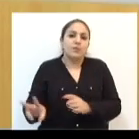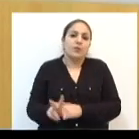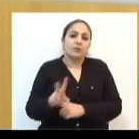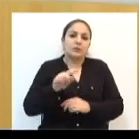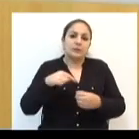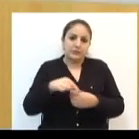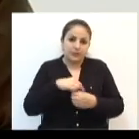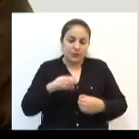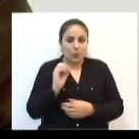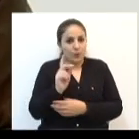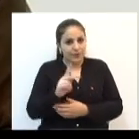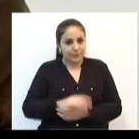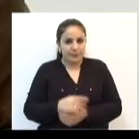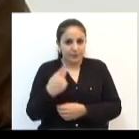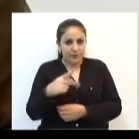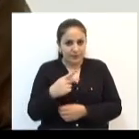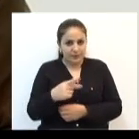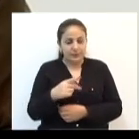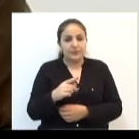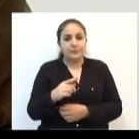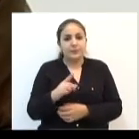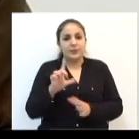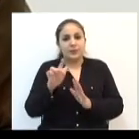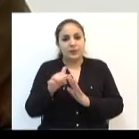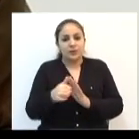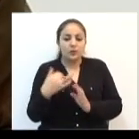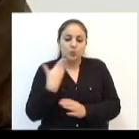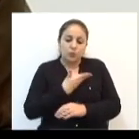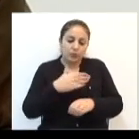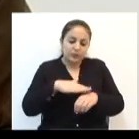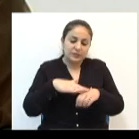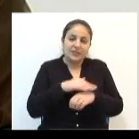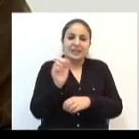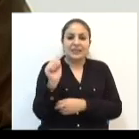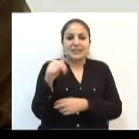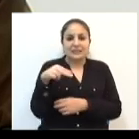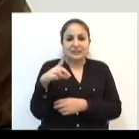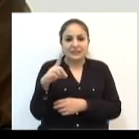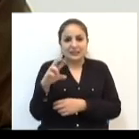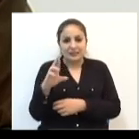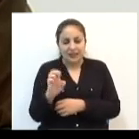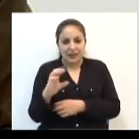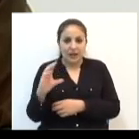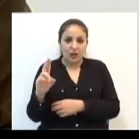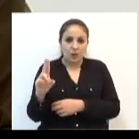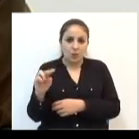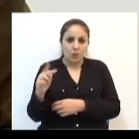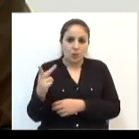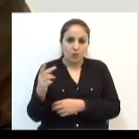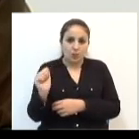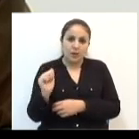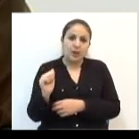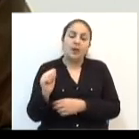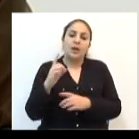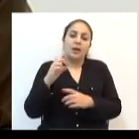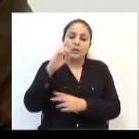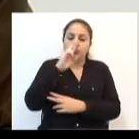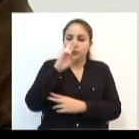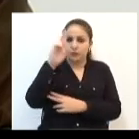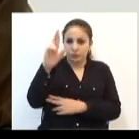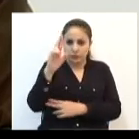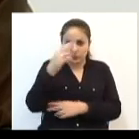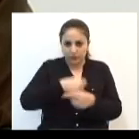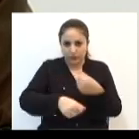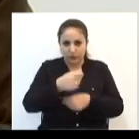pessoal do campo. Ok. Neste segundo bloco, então, eu conversei com André Cunha Rosa, ele que é diretor de negócios da